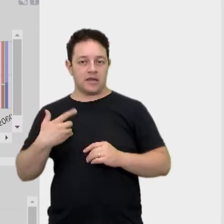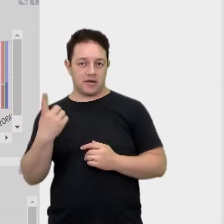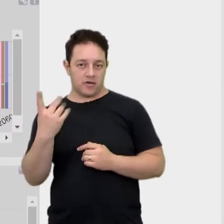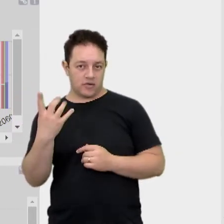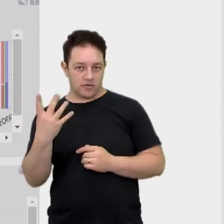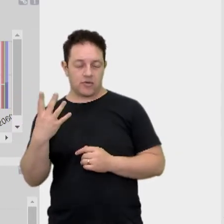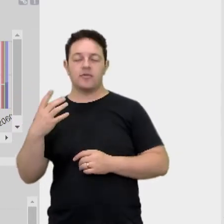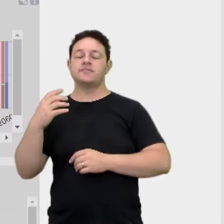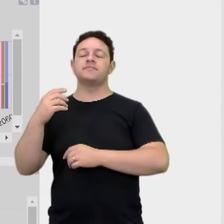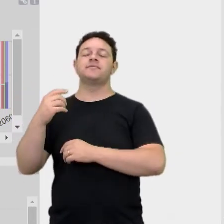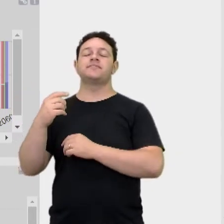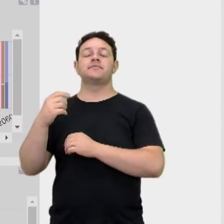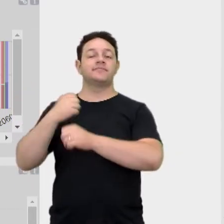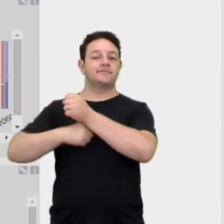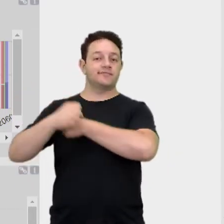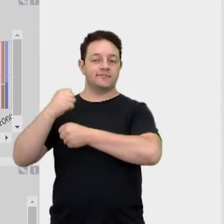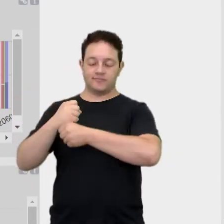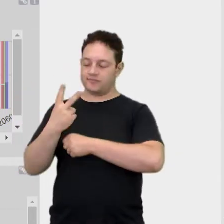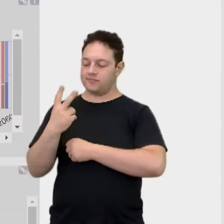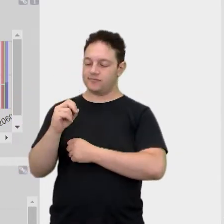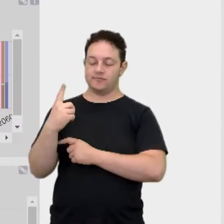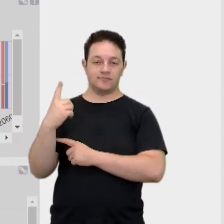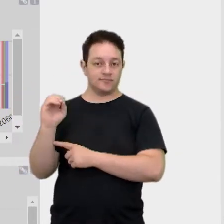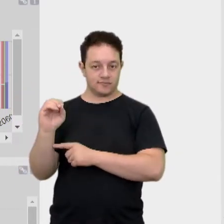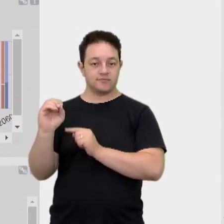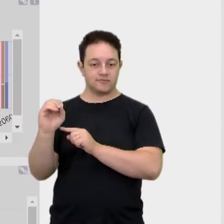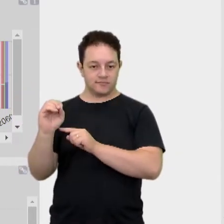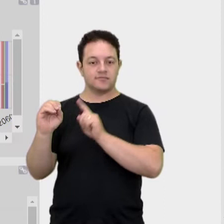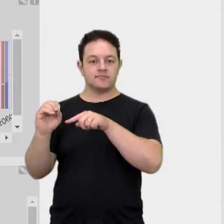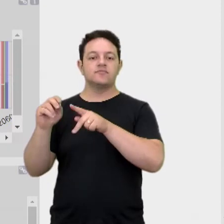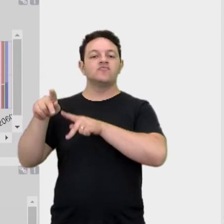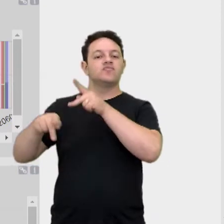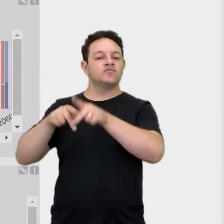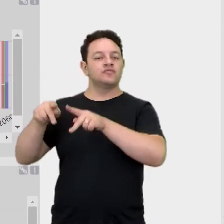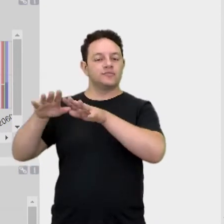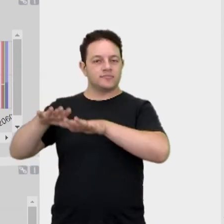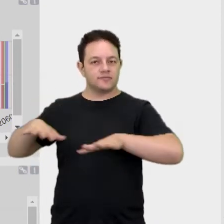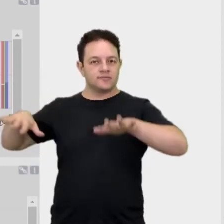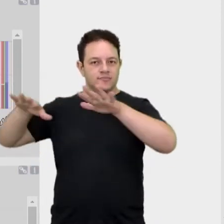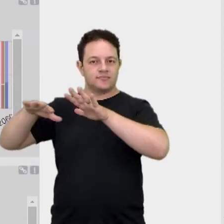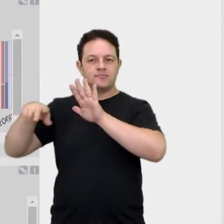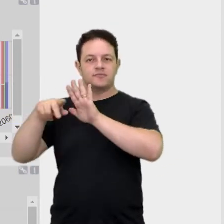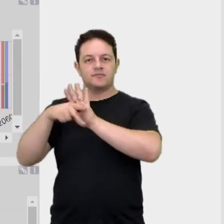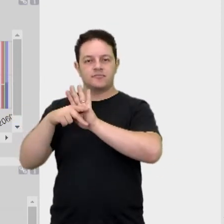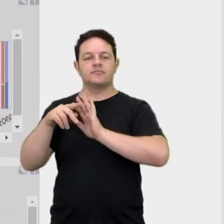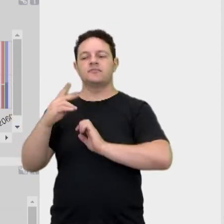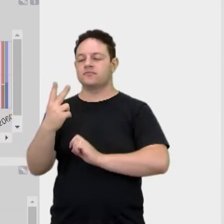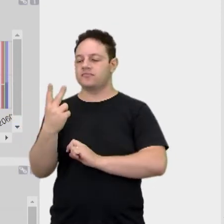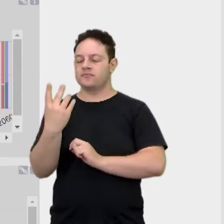né, em 2010, era a população total do Brasil era de